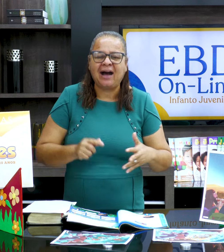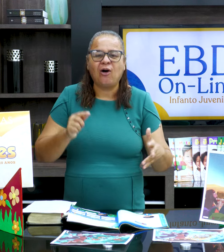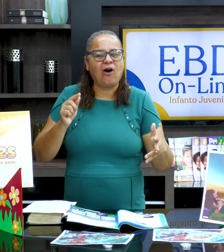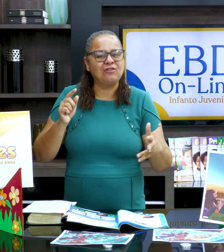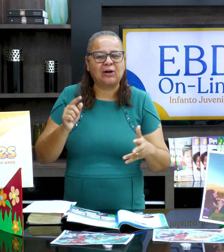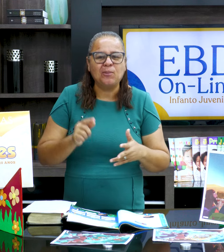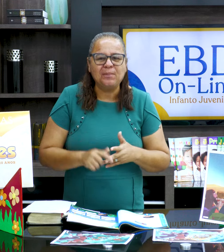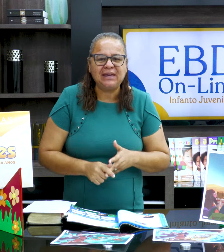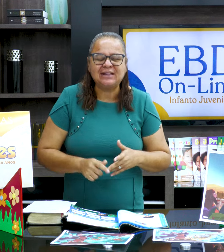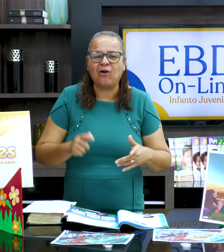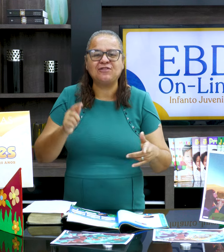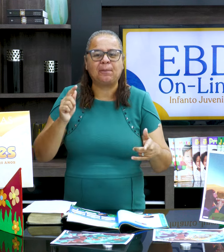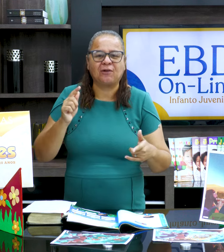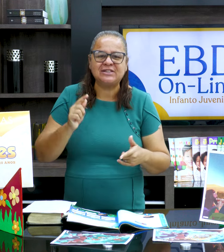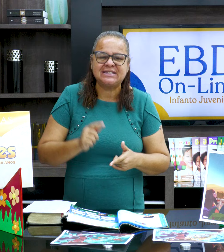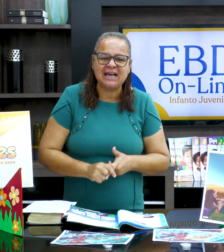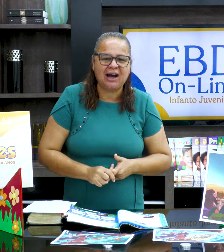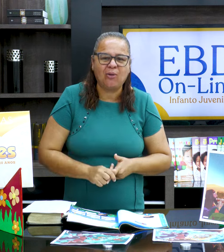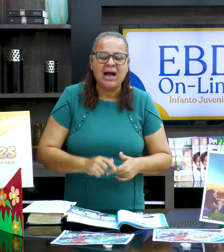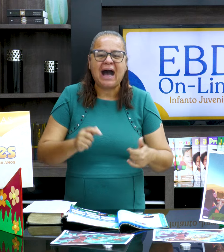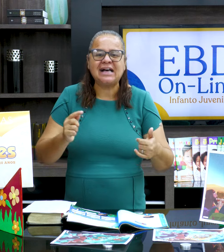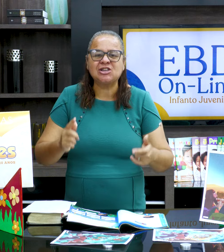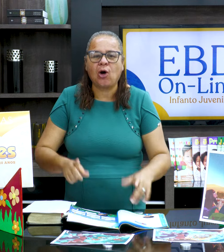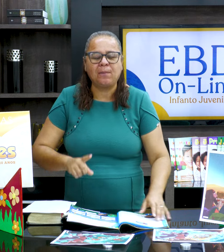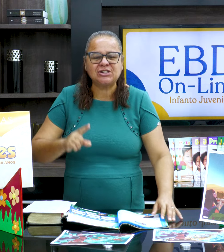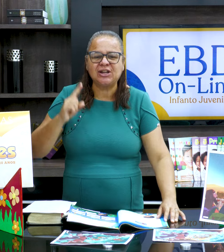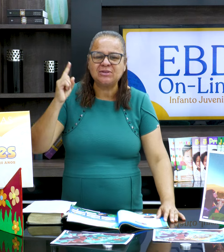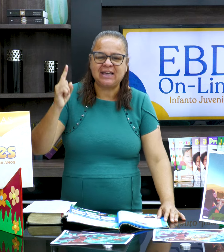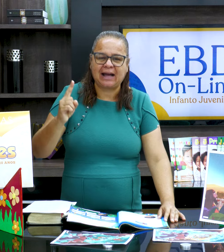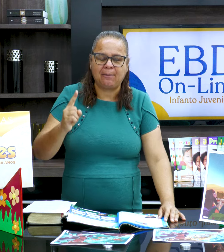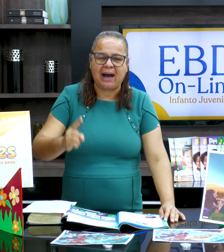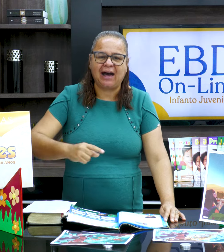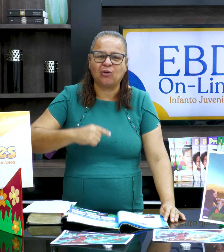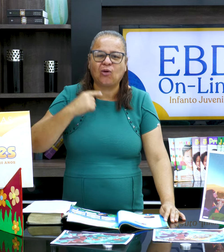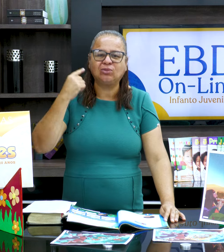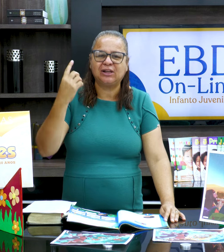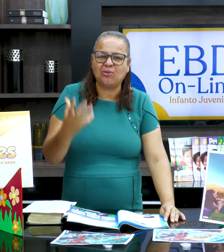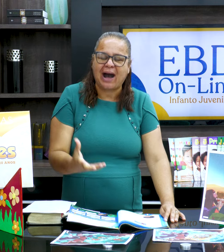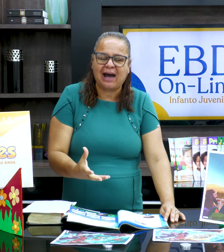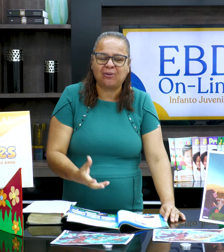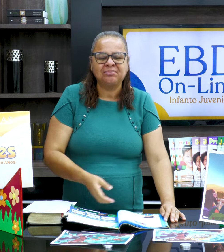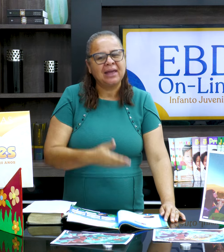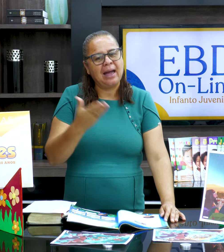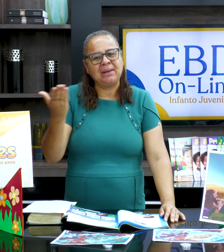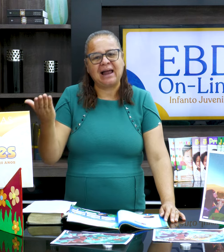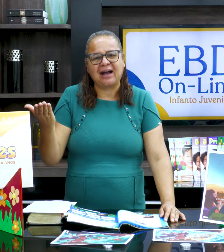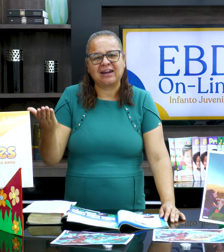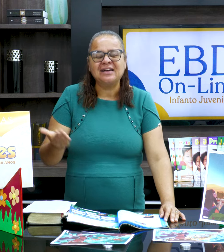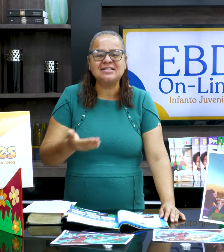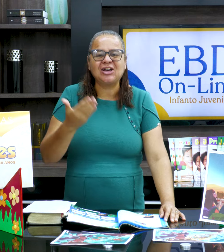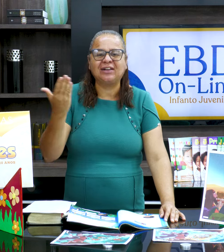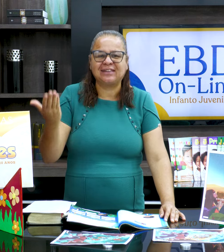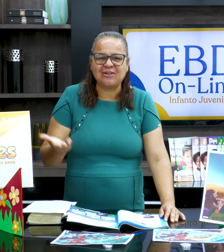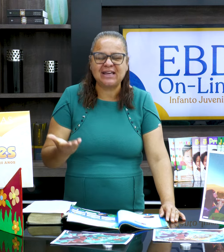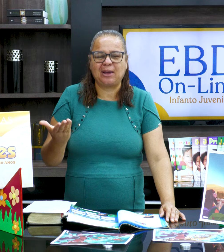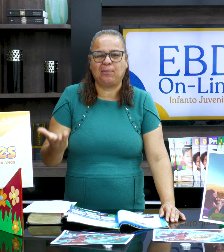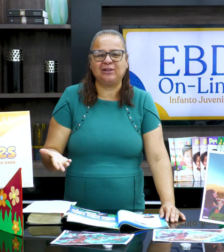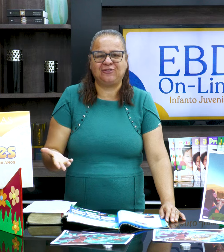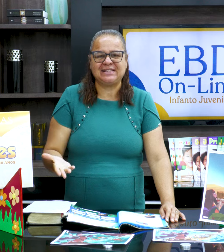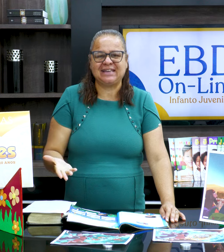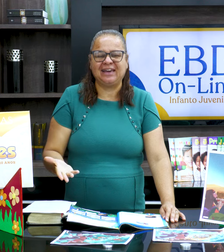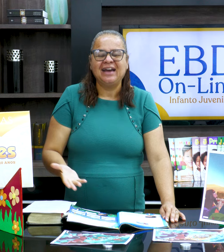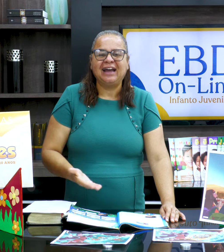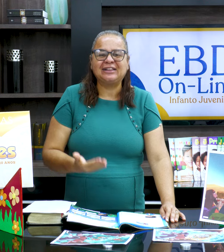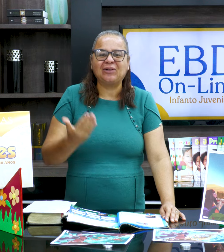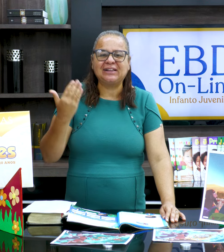Maná houve a comida houve a provisão as roupas não se acabaram continuaram É Milagre Só Deus é quem